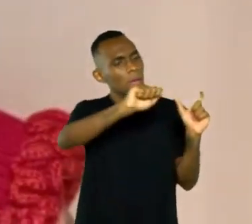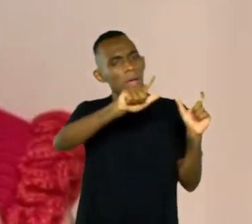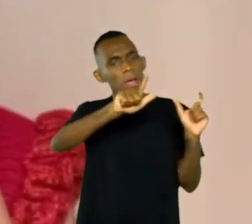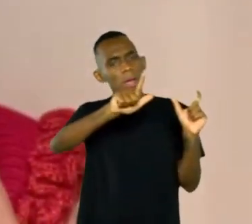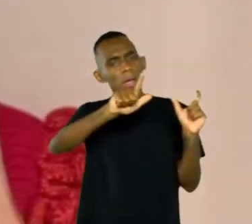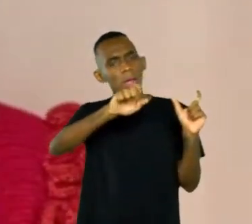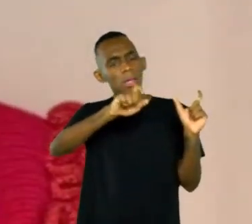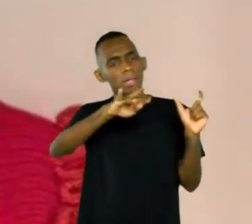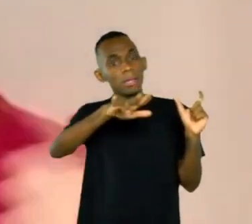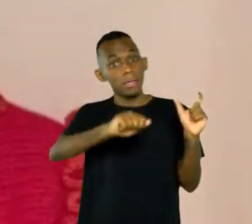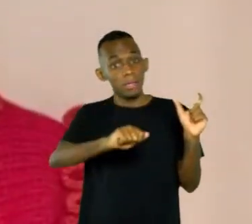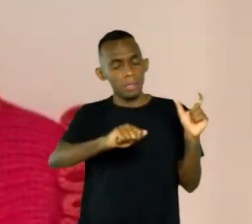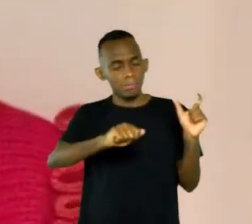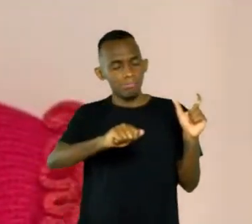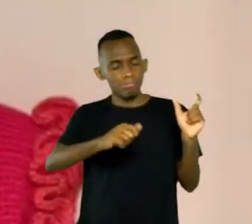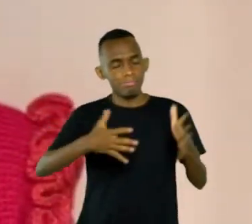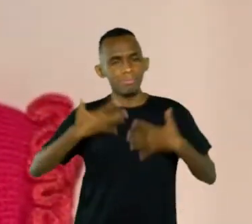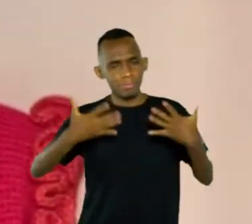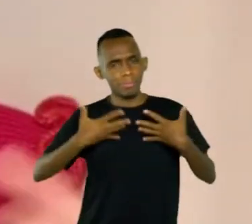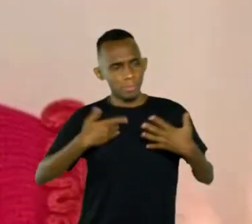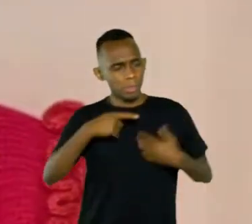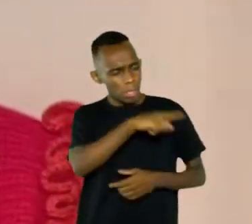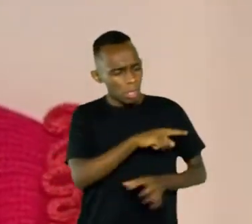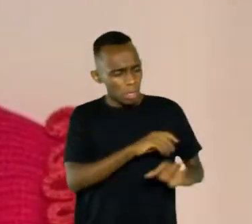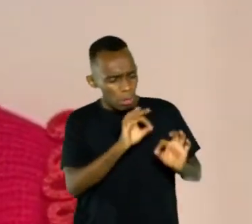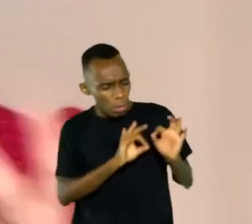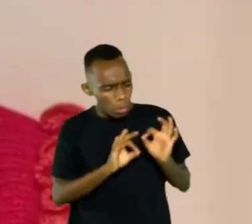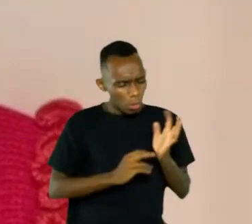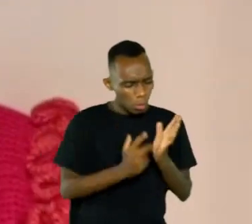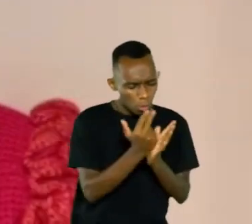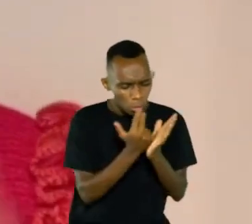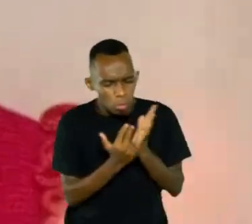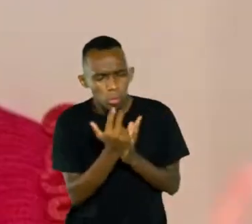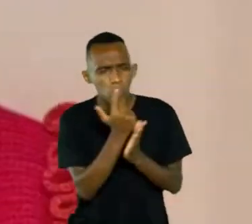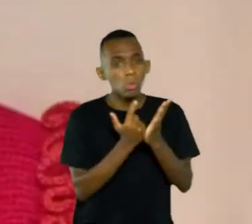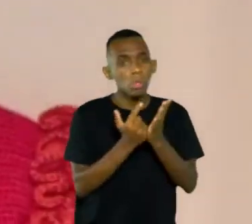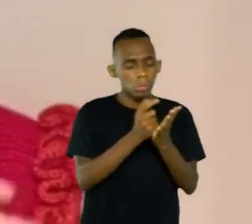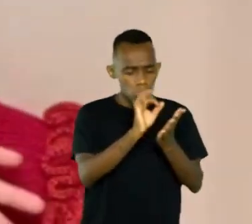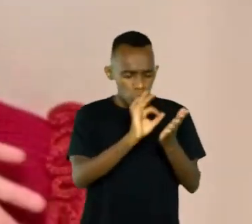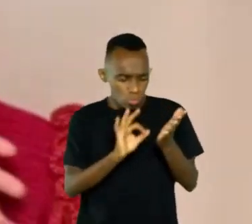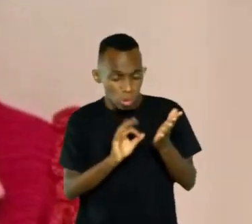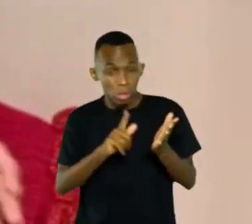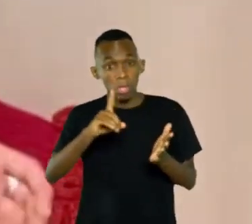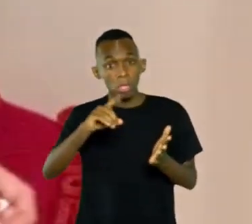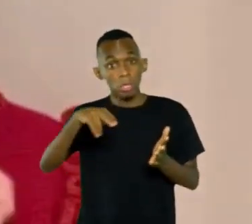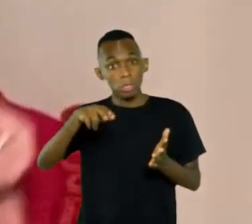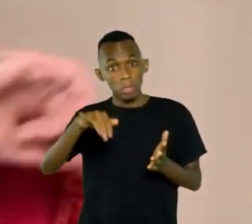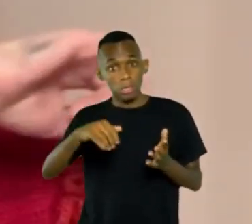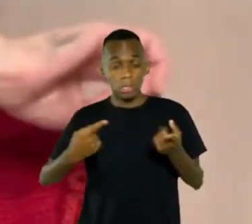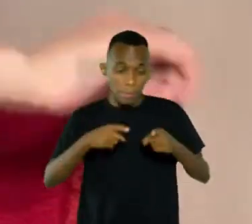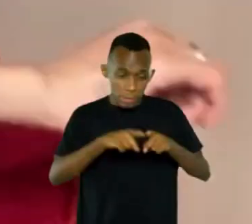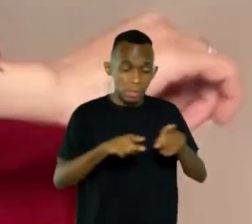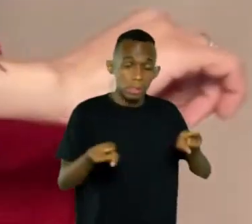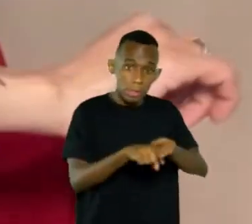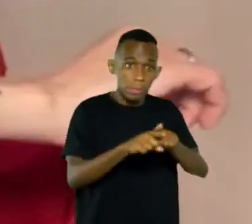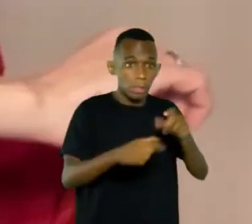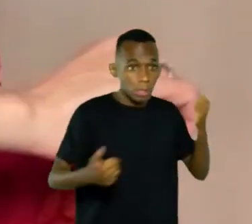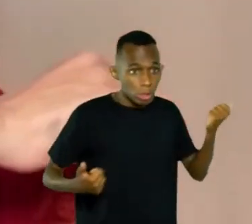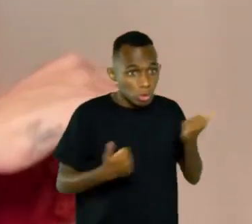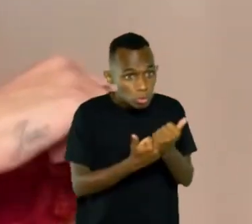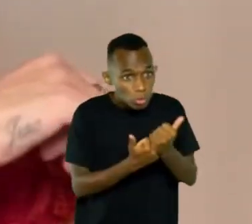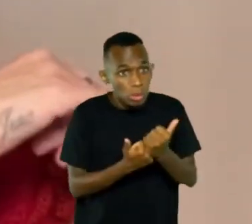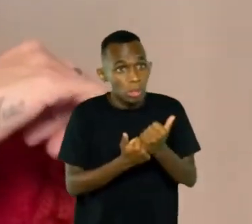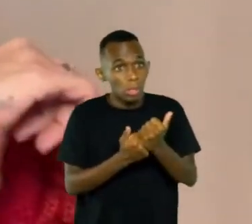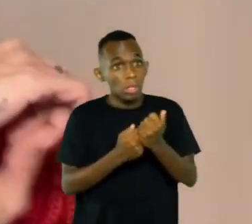layout da palavra, ele era um designer, e o Dani, nosso amigo, também ajudou, fizeram esse layout aqui, que é